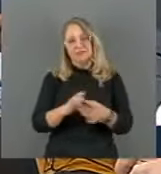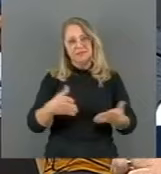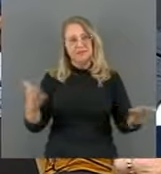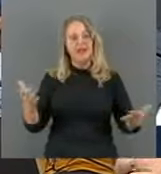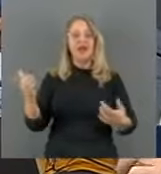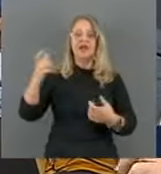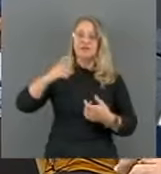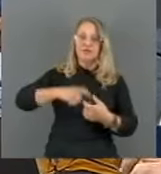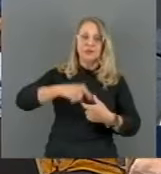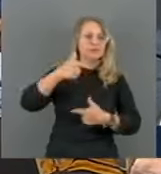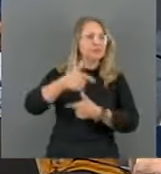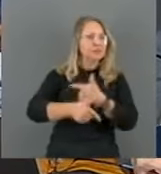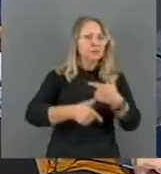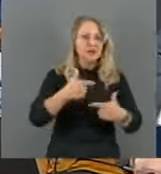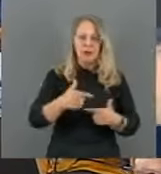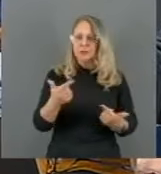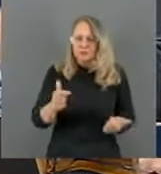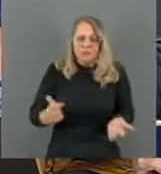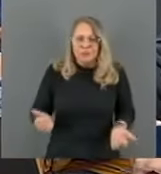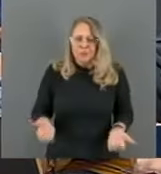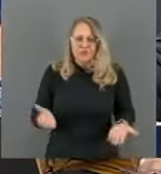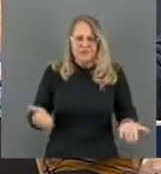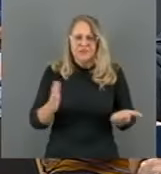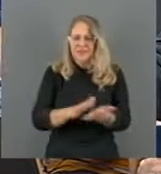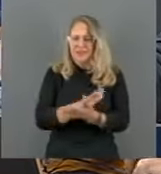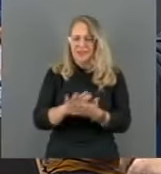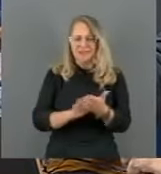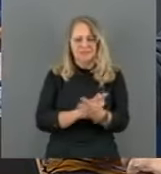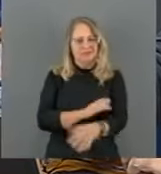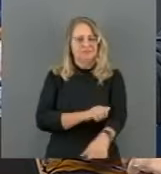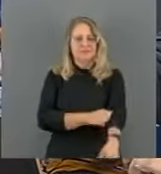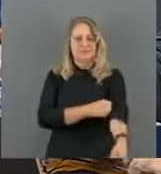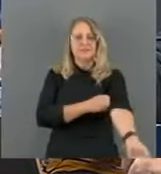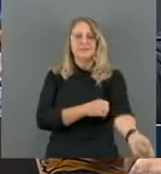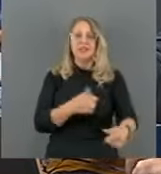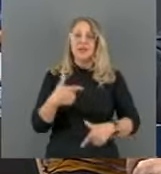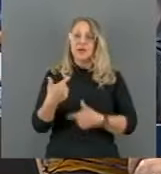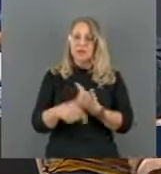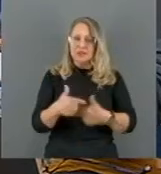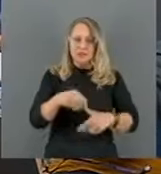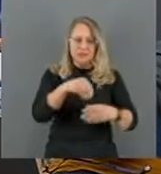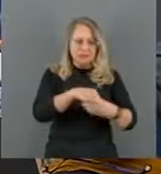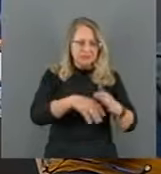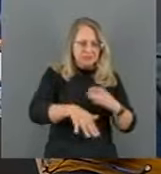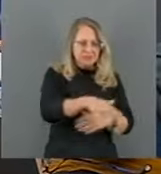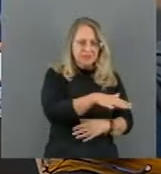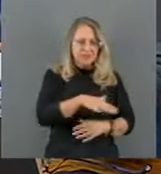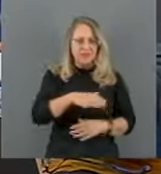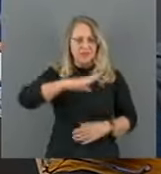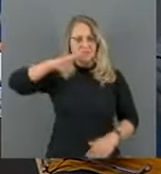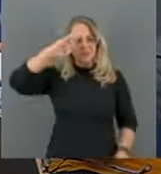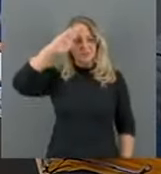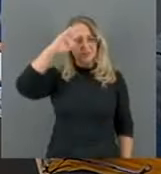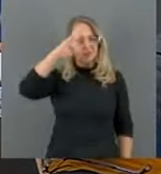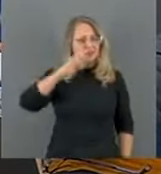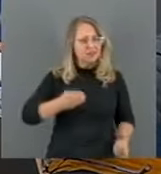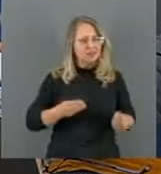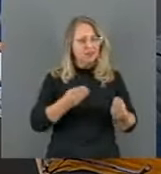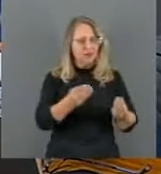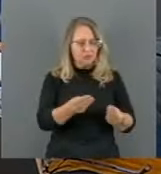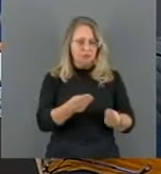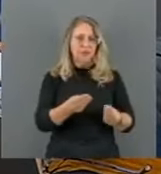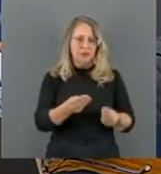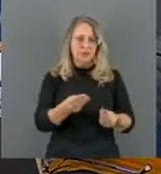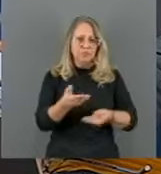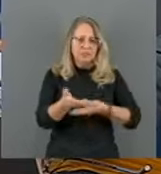quartéis sem nenhuma motivação até o trabalho dentro dessas unidades militares é feito dando um tratamento para essal para esse